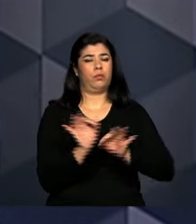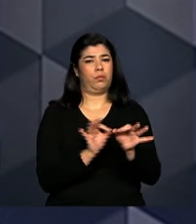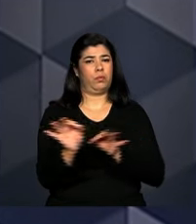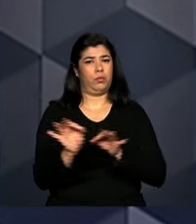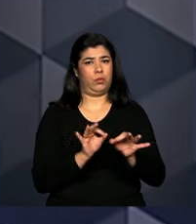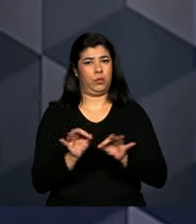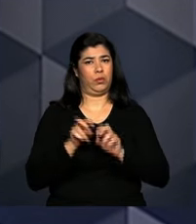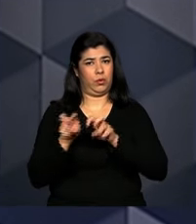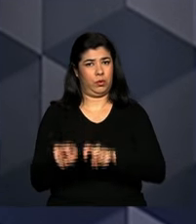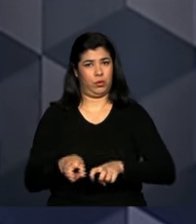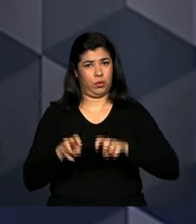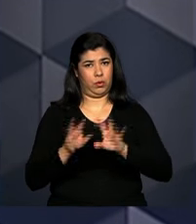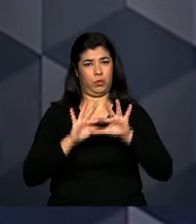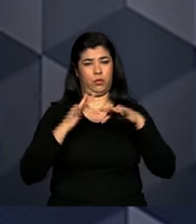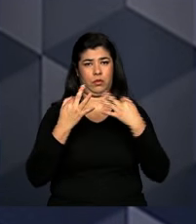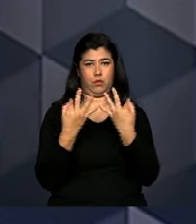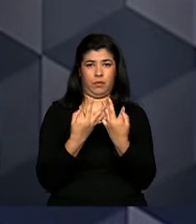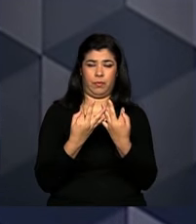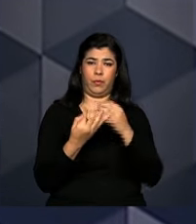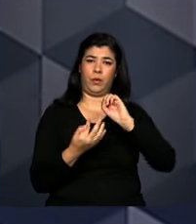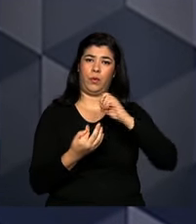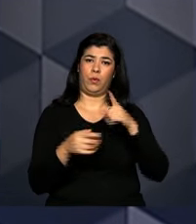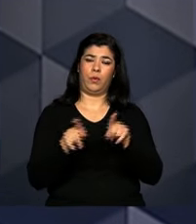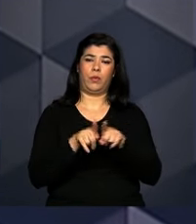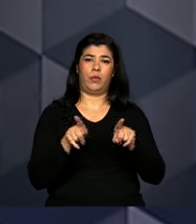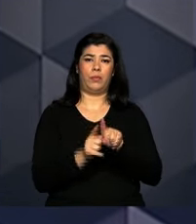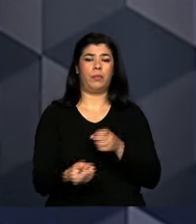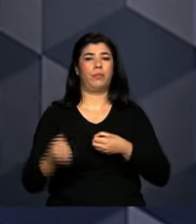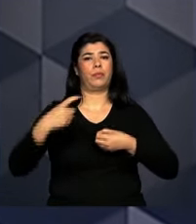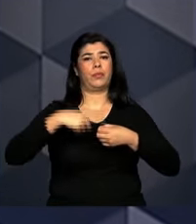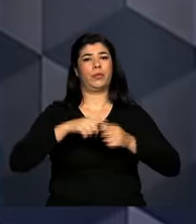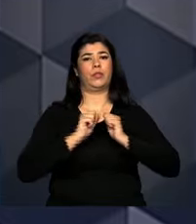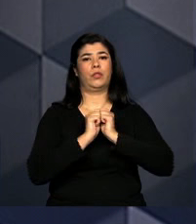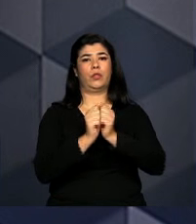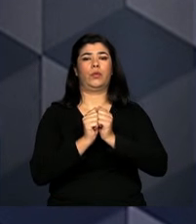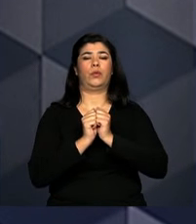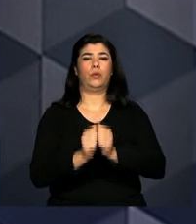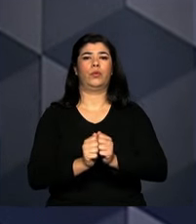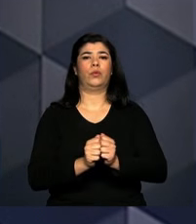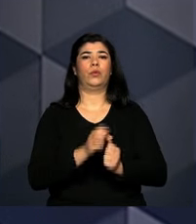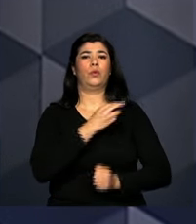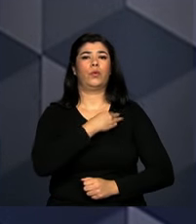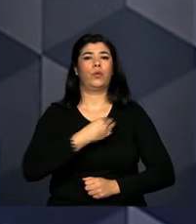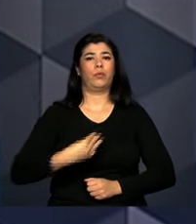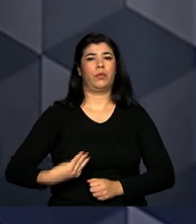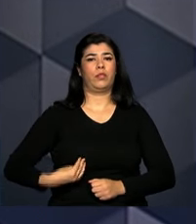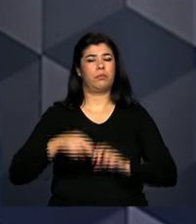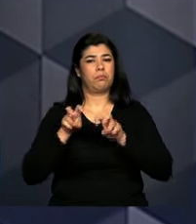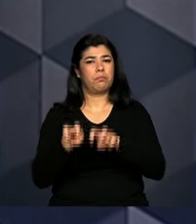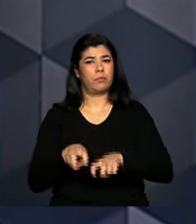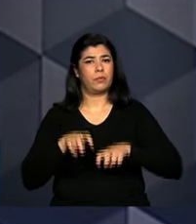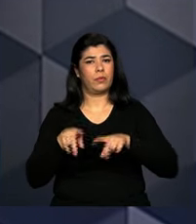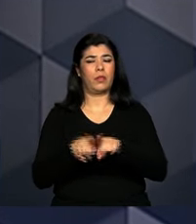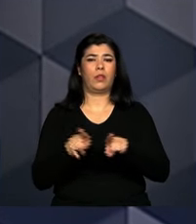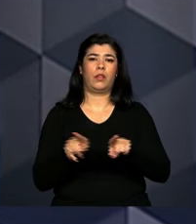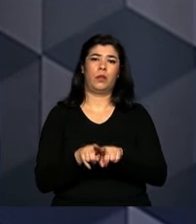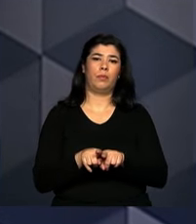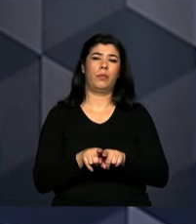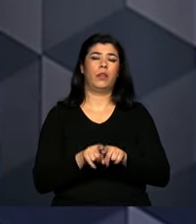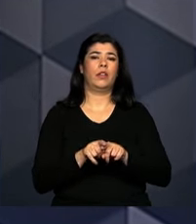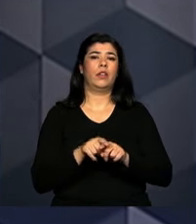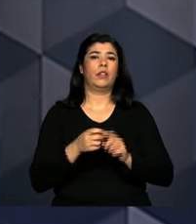projetos da agricultura familiar, seja em parcerias com o Ministério da Agricultura, seja na